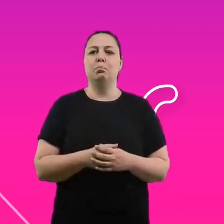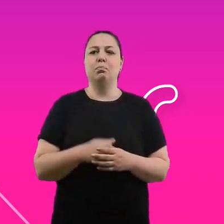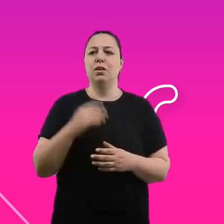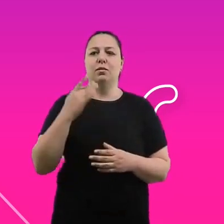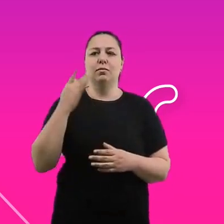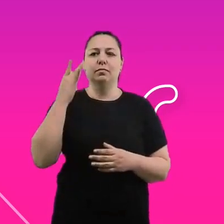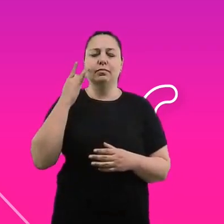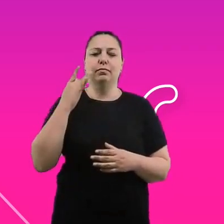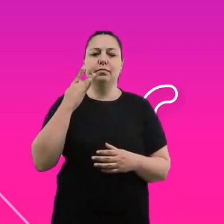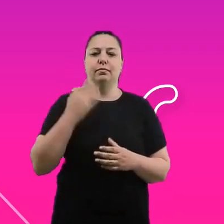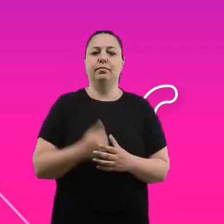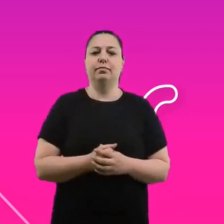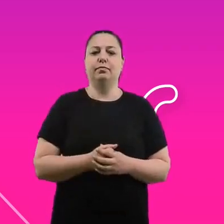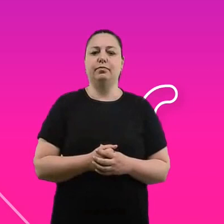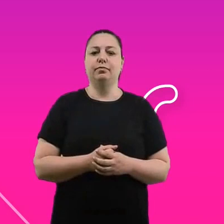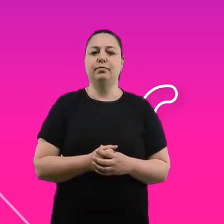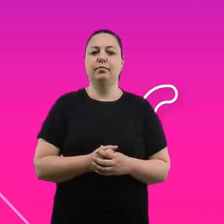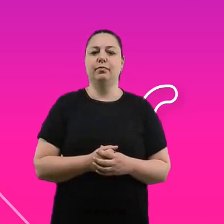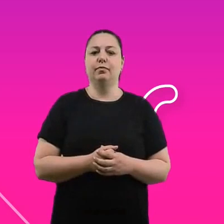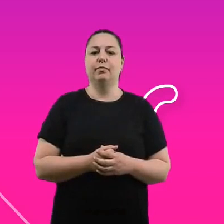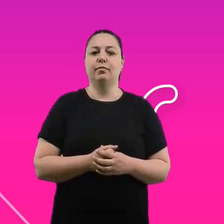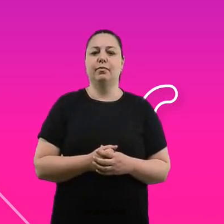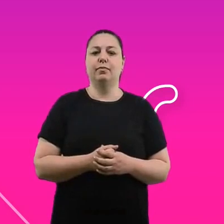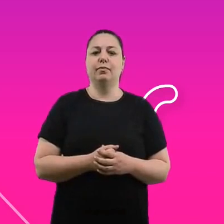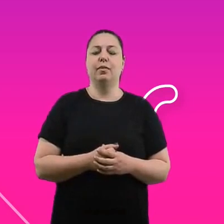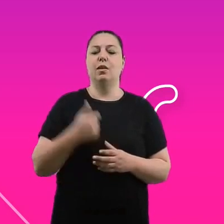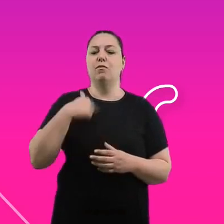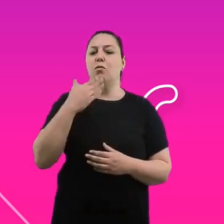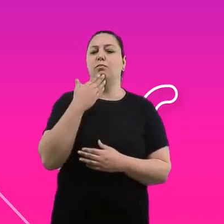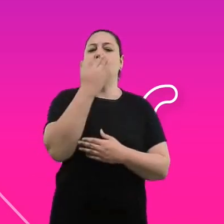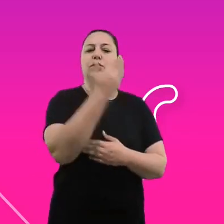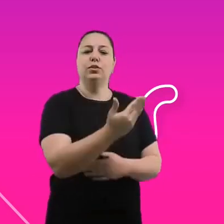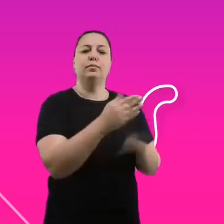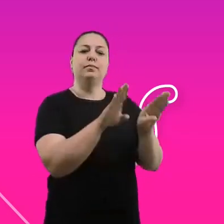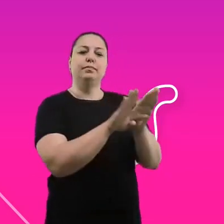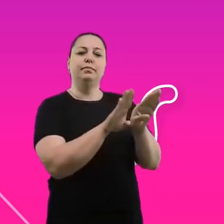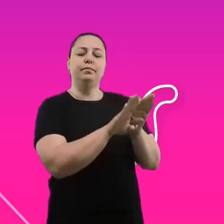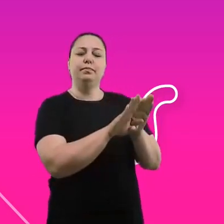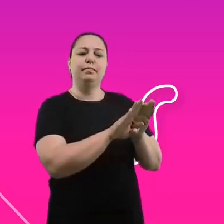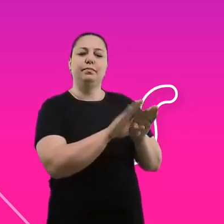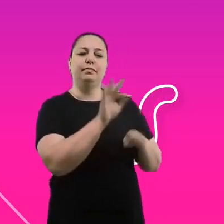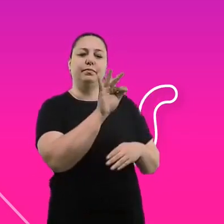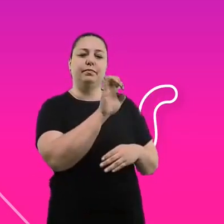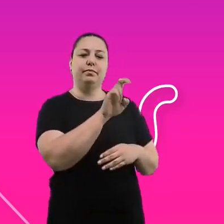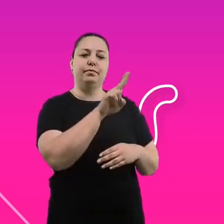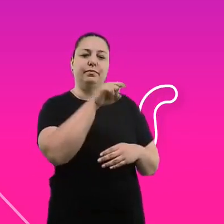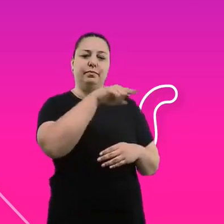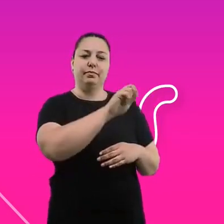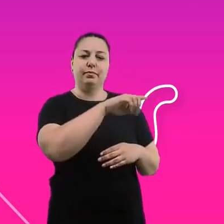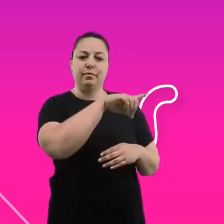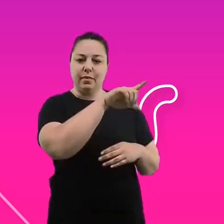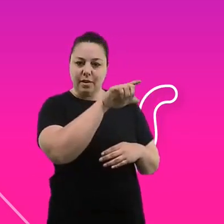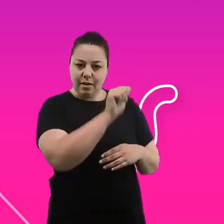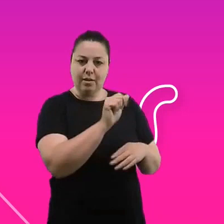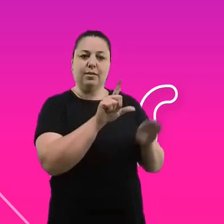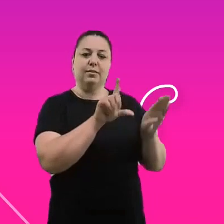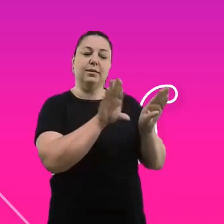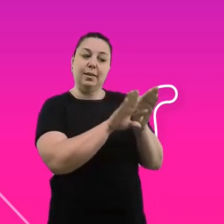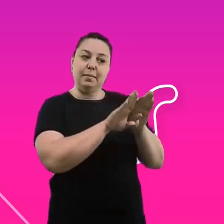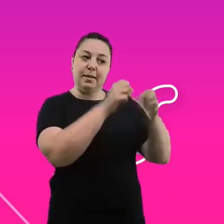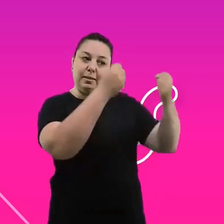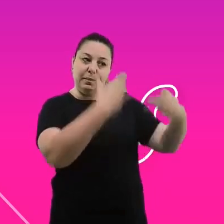tá? Eu vou pedir depois para Fernando e Rodrigo, quando eles começarem a falar, fazerem a sua descrição